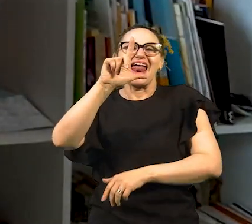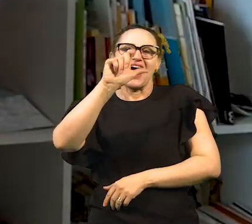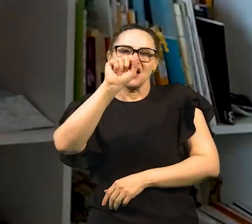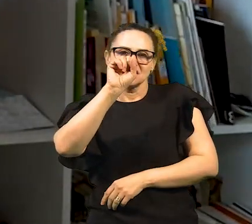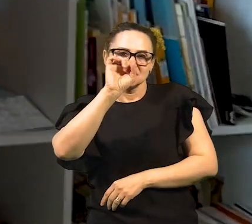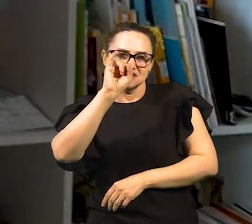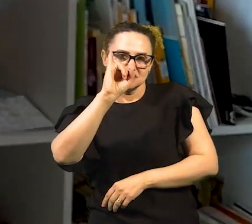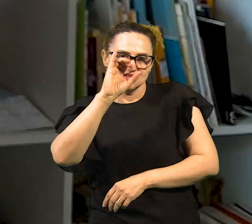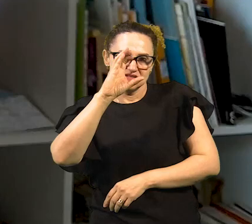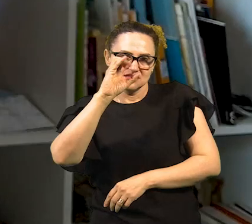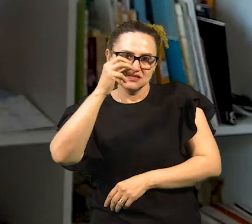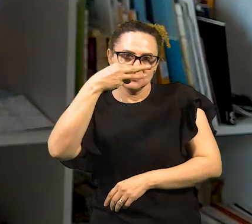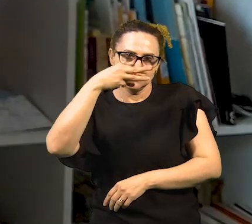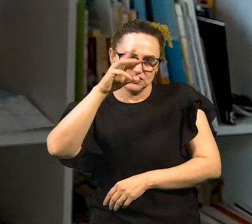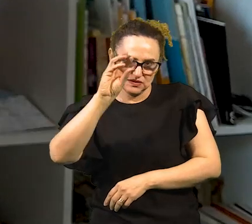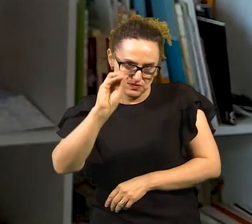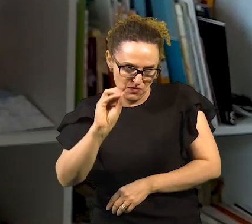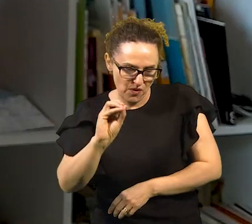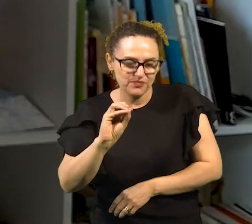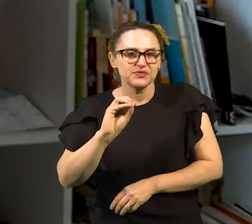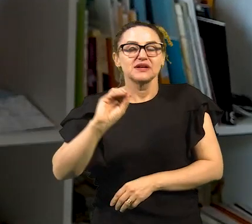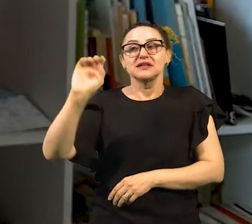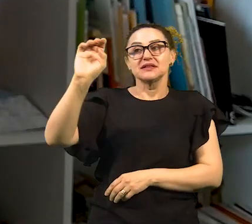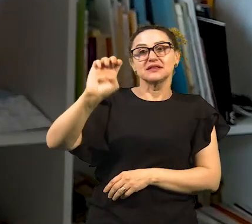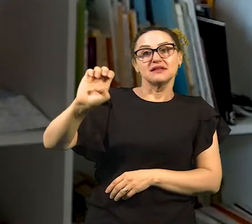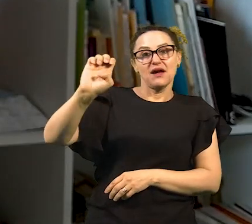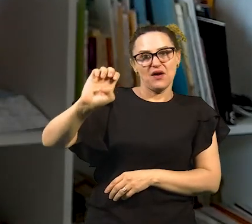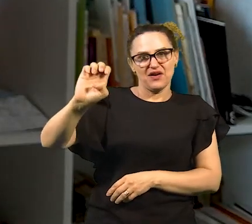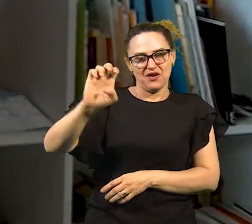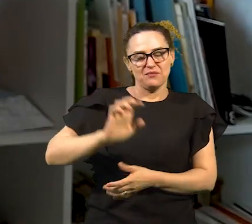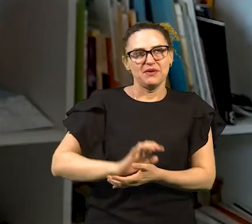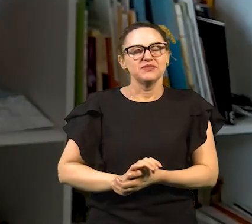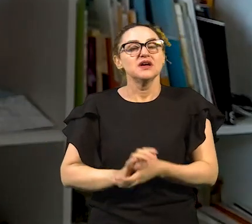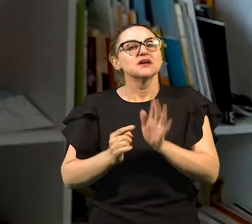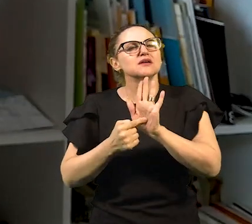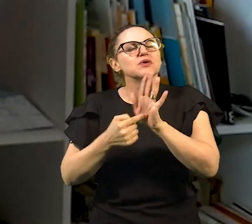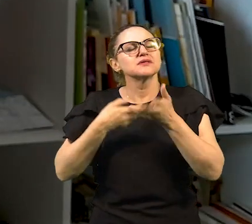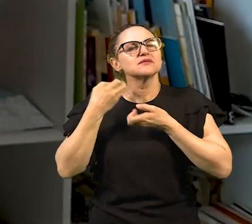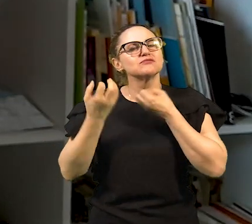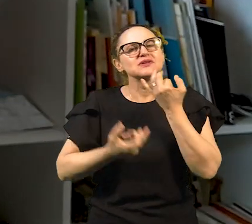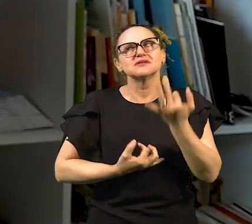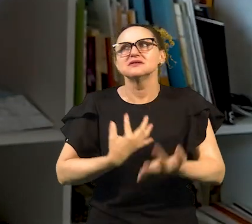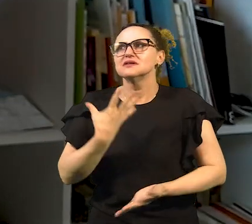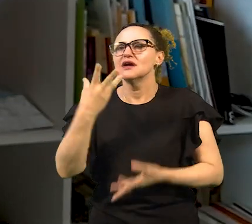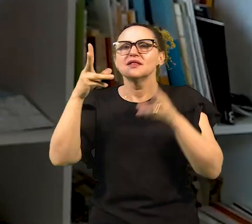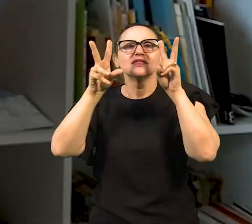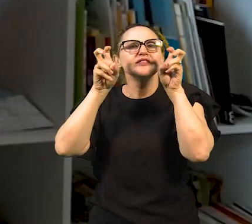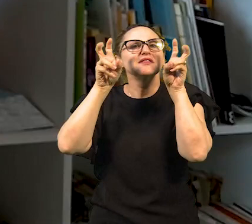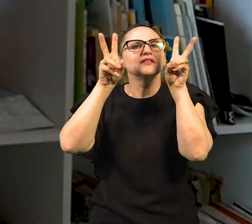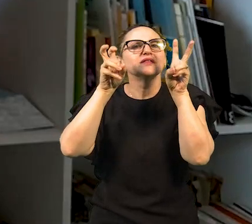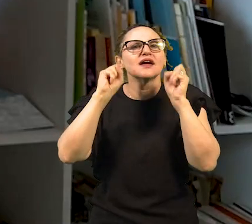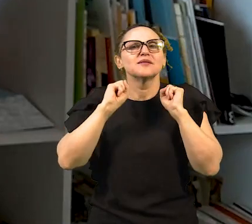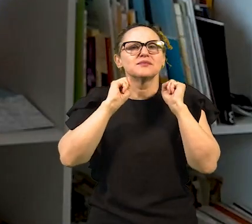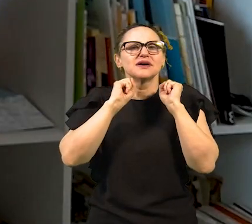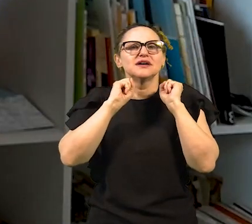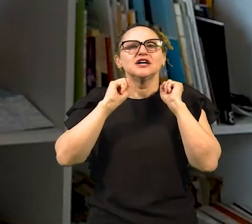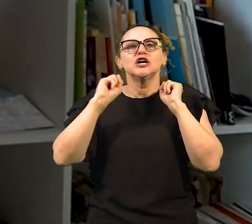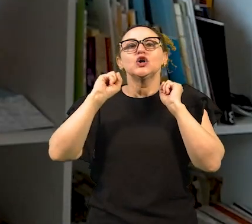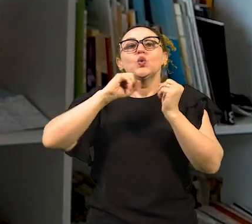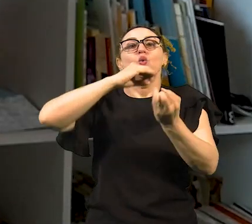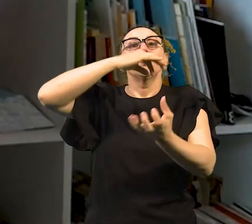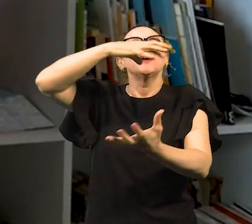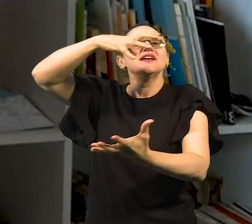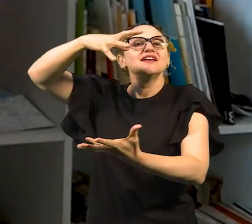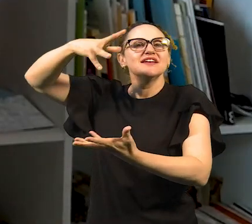greco-latina, nessa tradição europeia, e que vai trazer para a poesia, então, temas ditos universais.